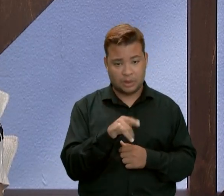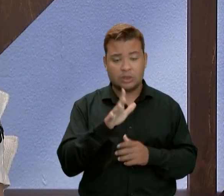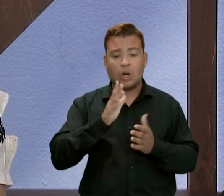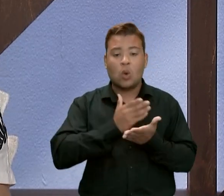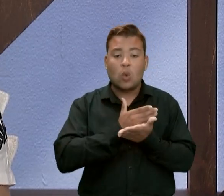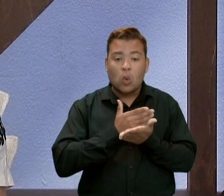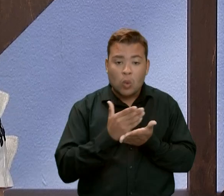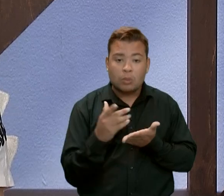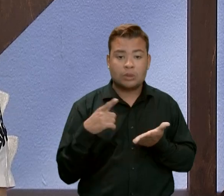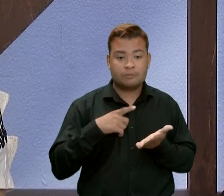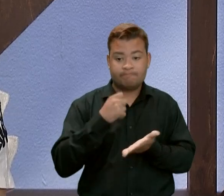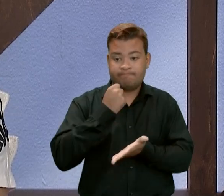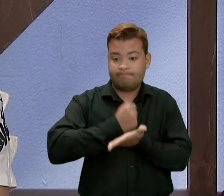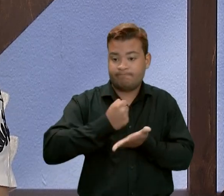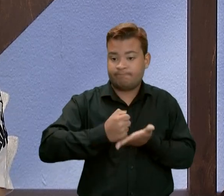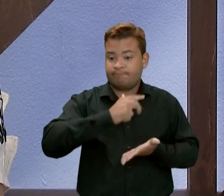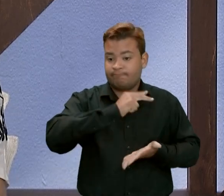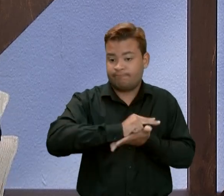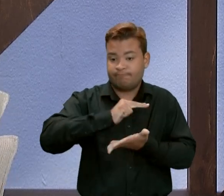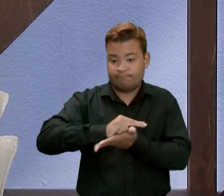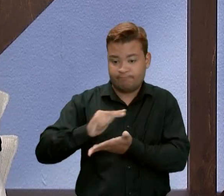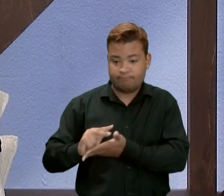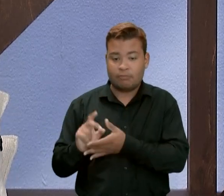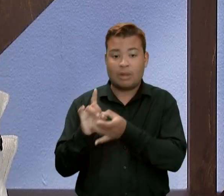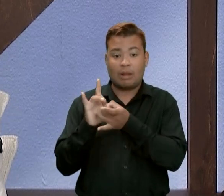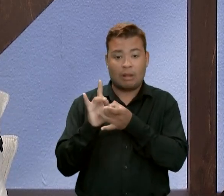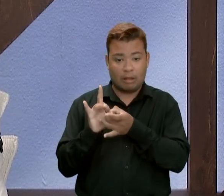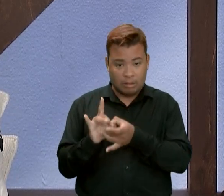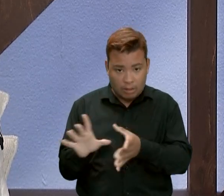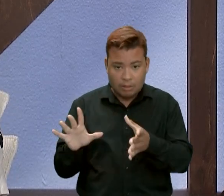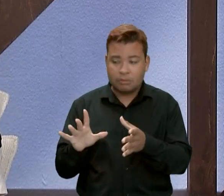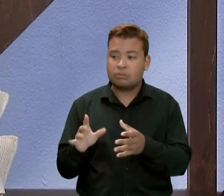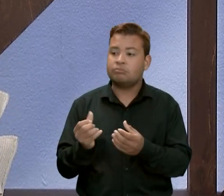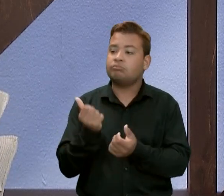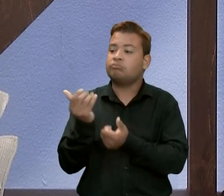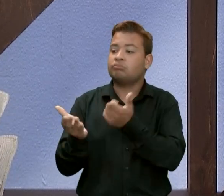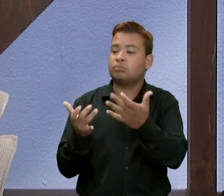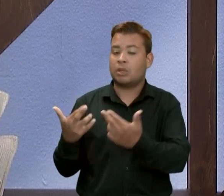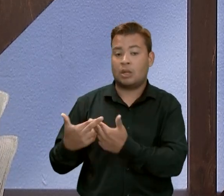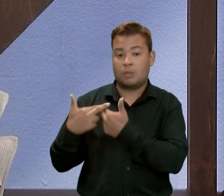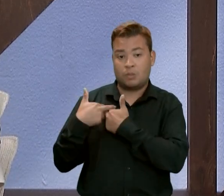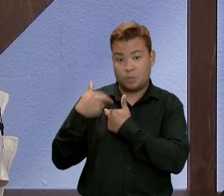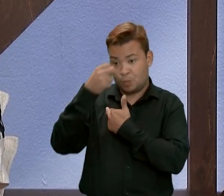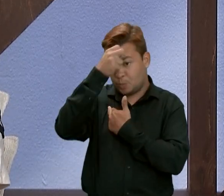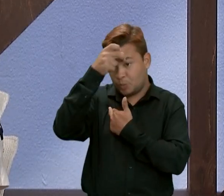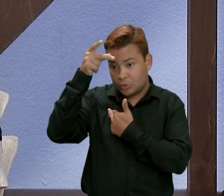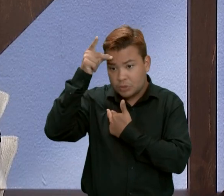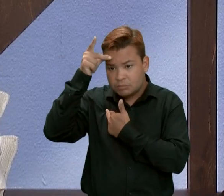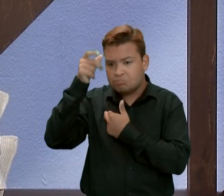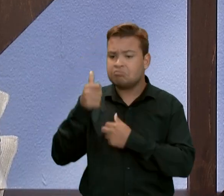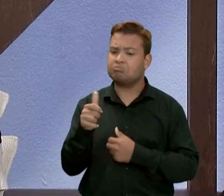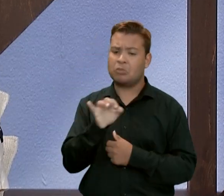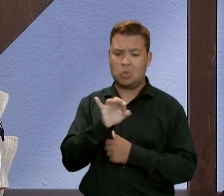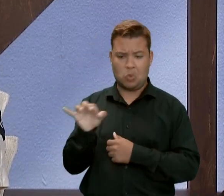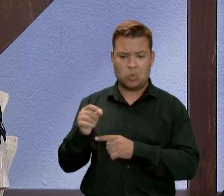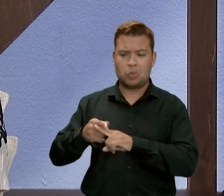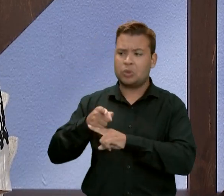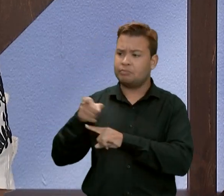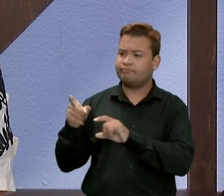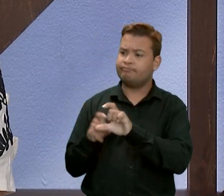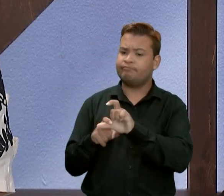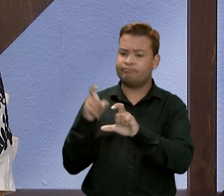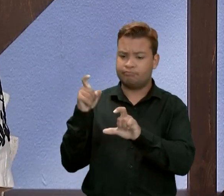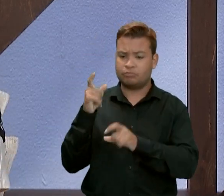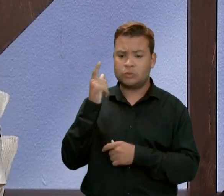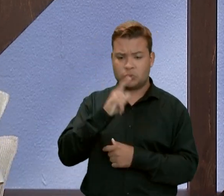outorgar essa permissão para os municípios, né? O que é ótimo, que eles ganham independência, mas nem